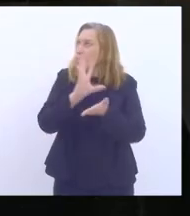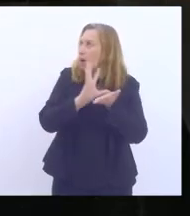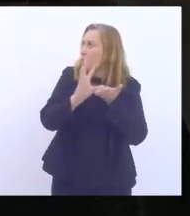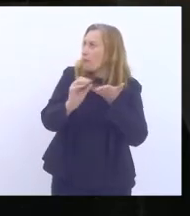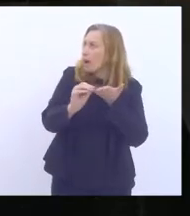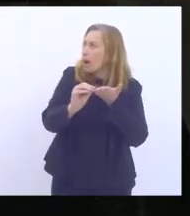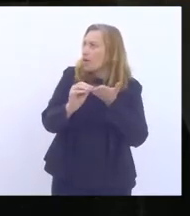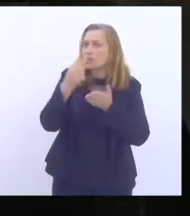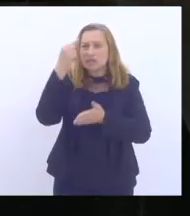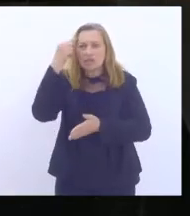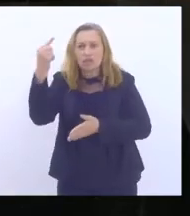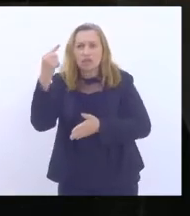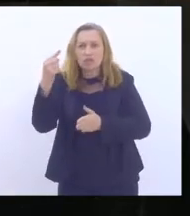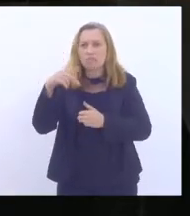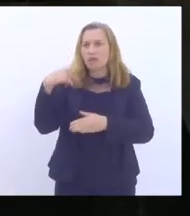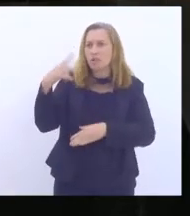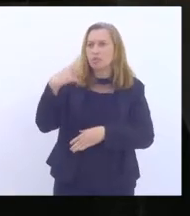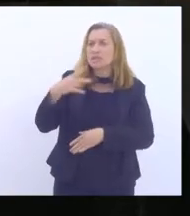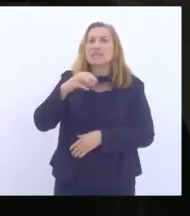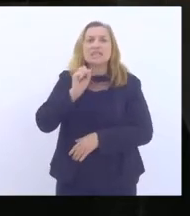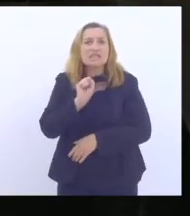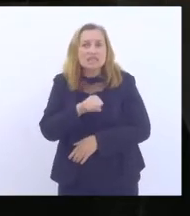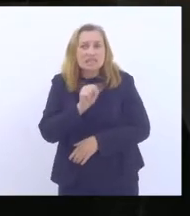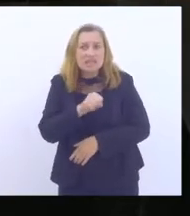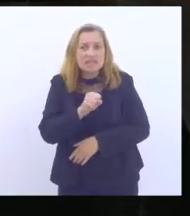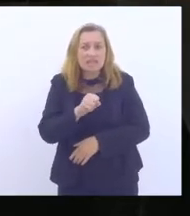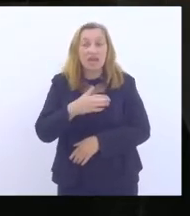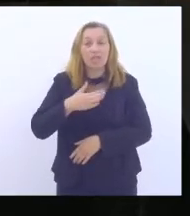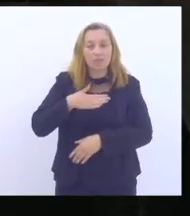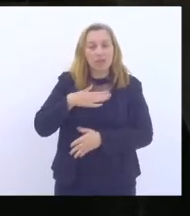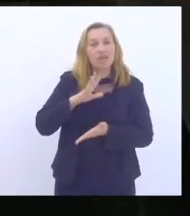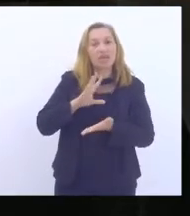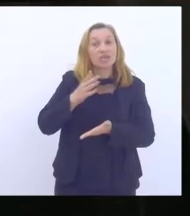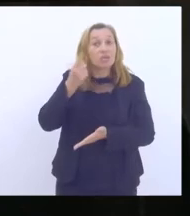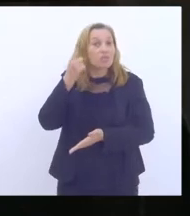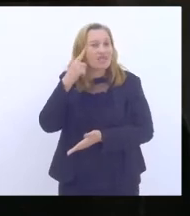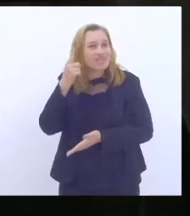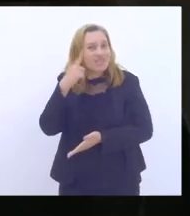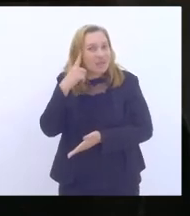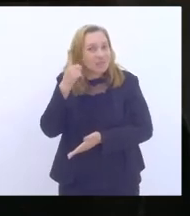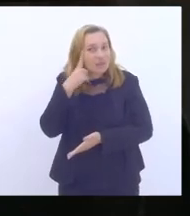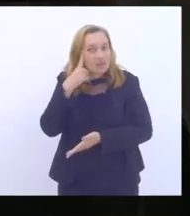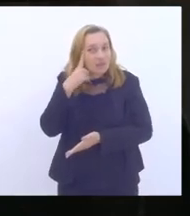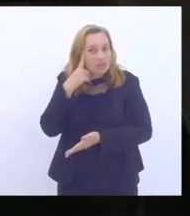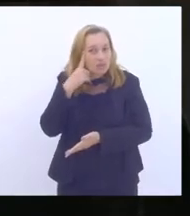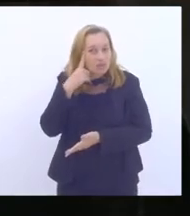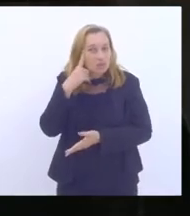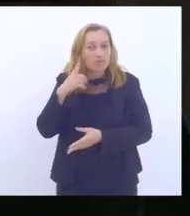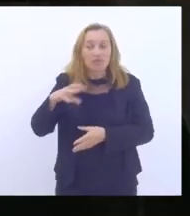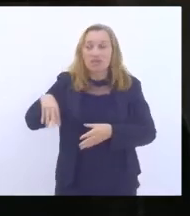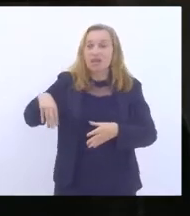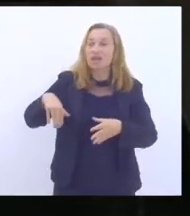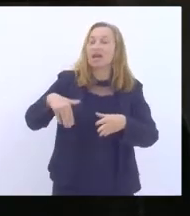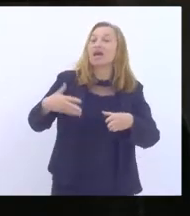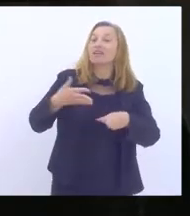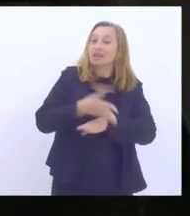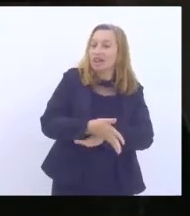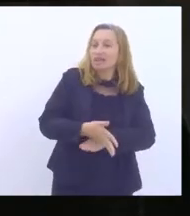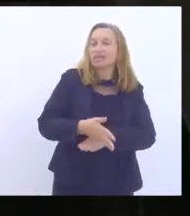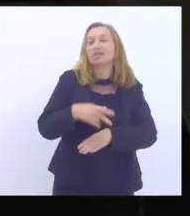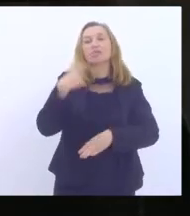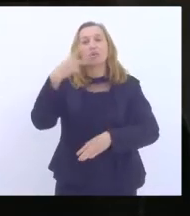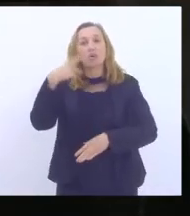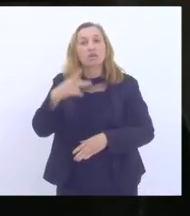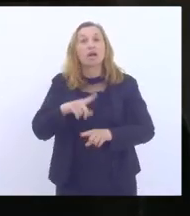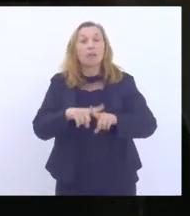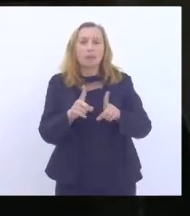ideológica pela política foi pelas minhas pausas ideológicas que me fizeram entrar na política